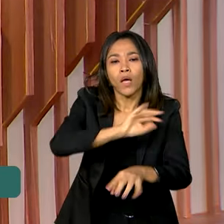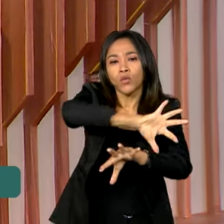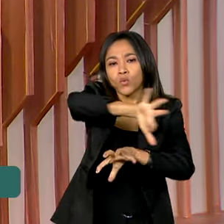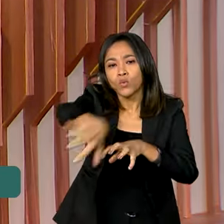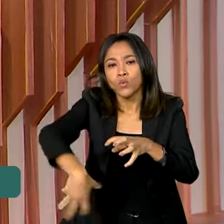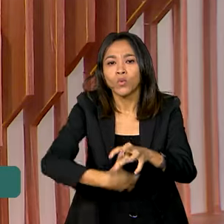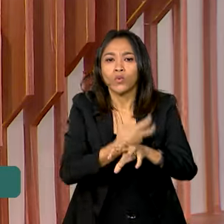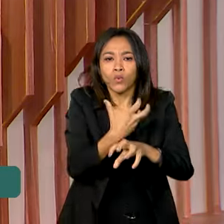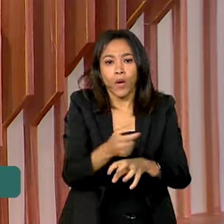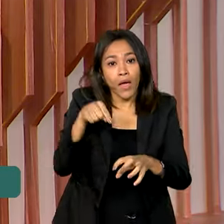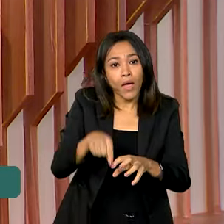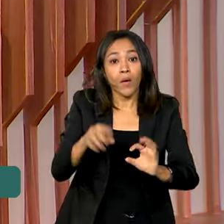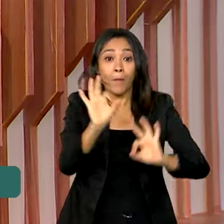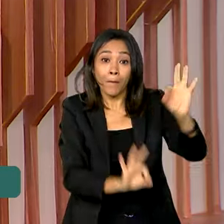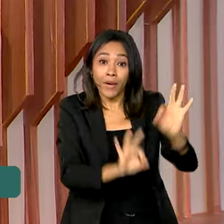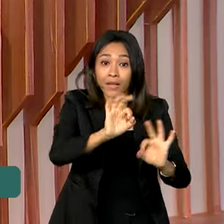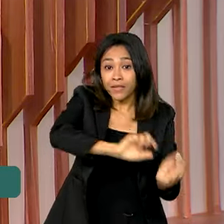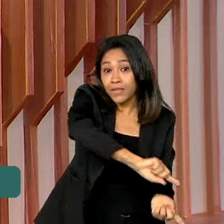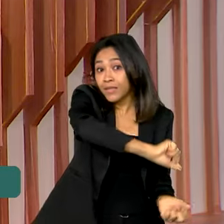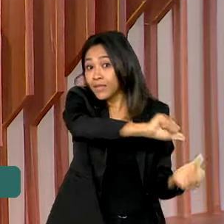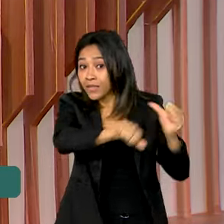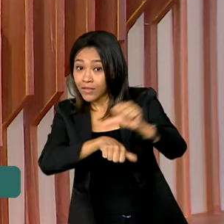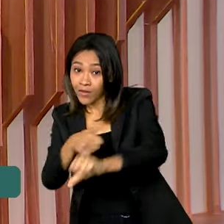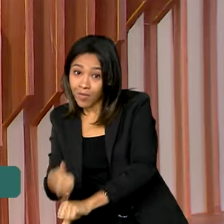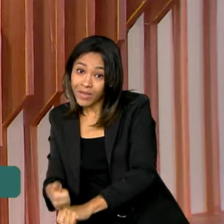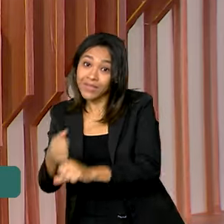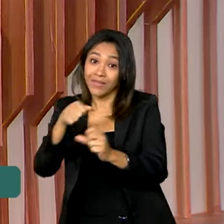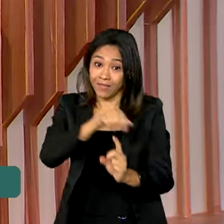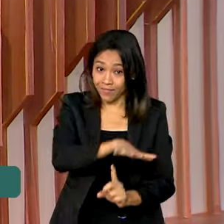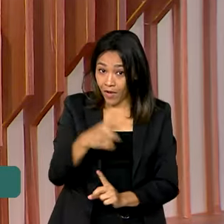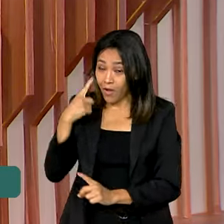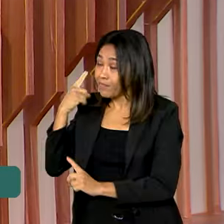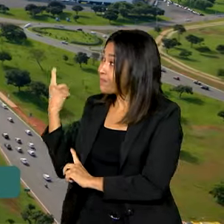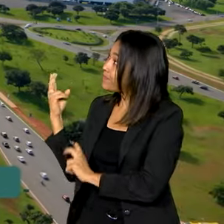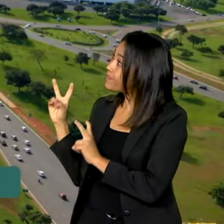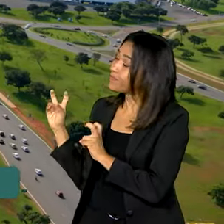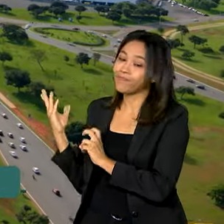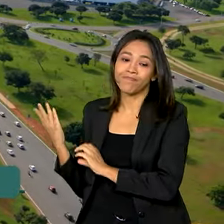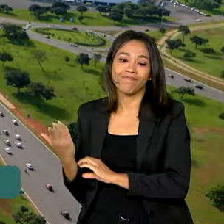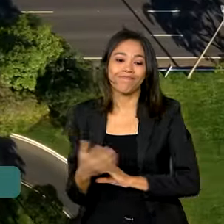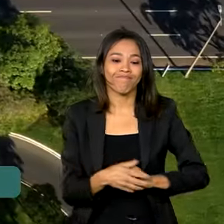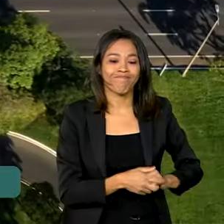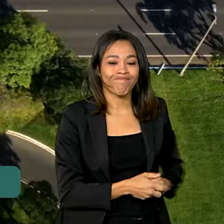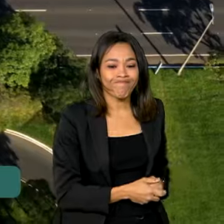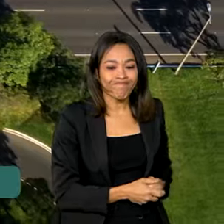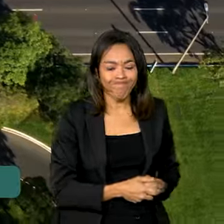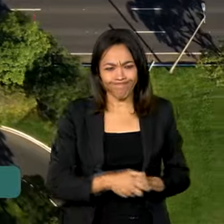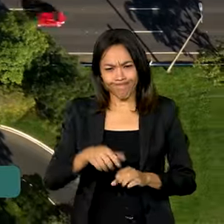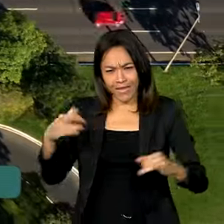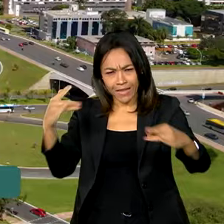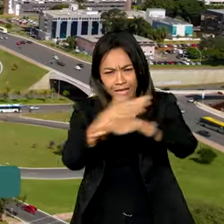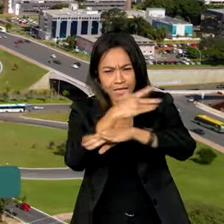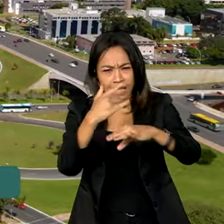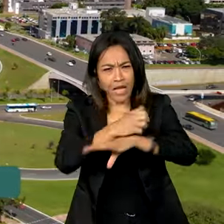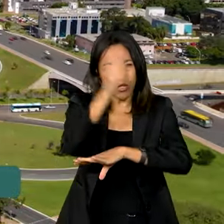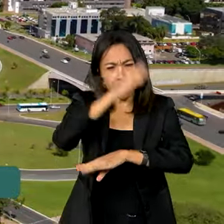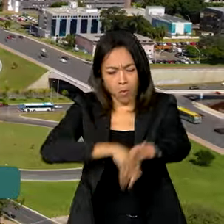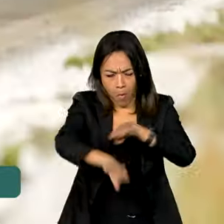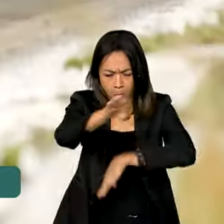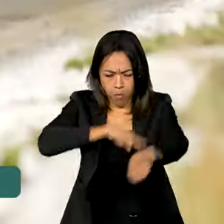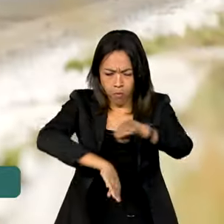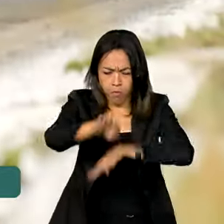Transformação Ecológica, tema de hoje, do quadro Ponto Exato. O trânsito nas cidades brasileiras só